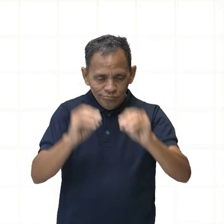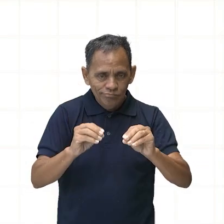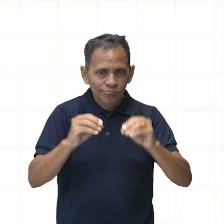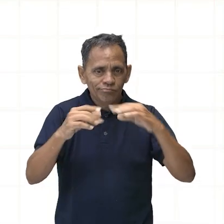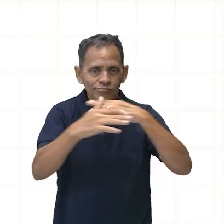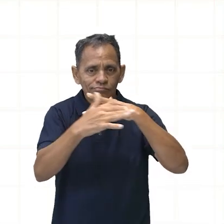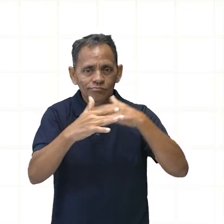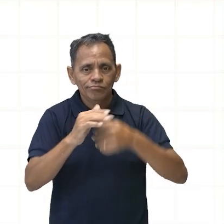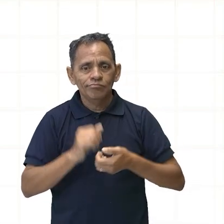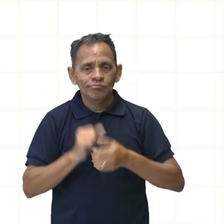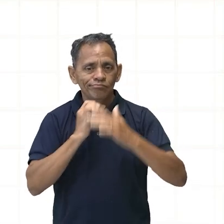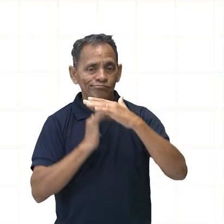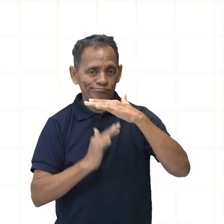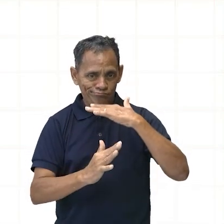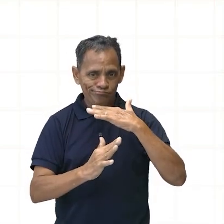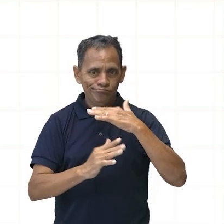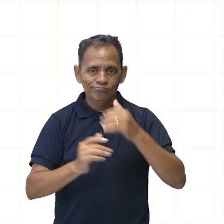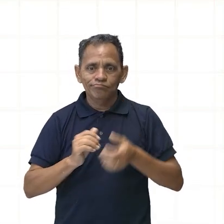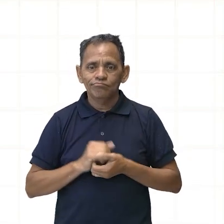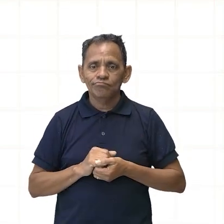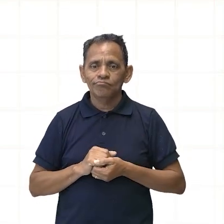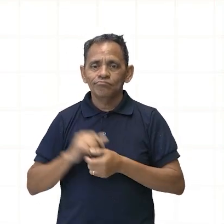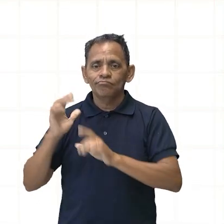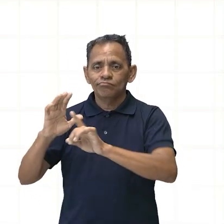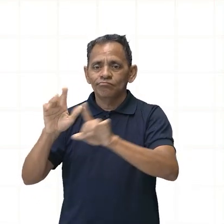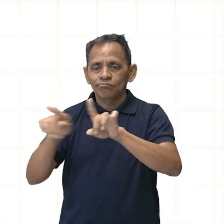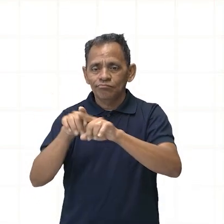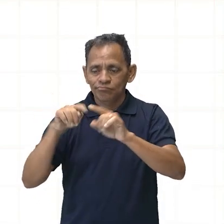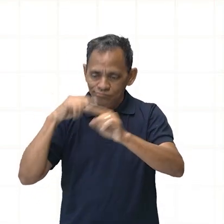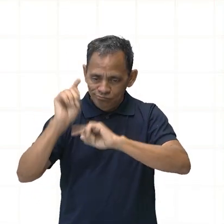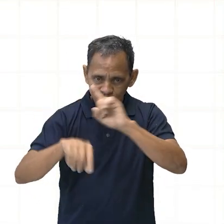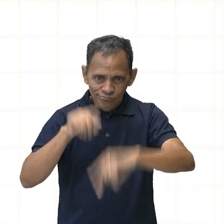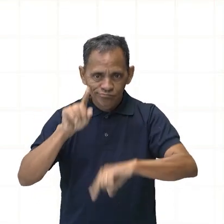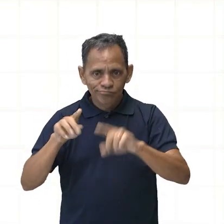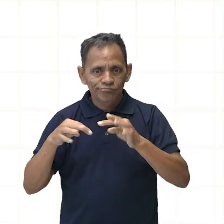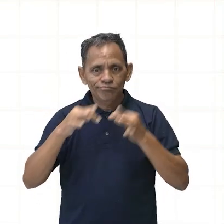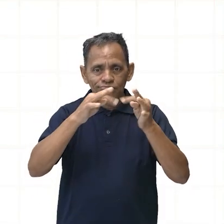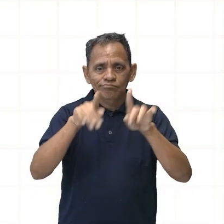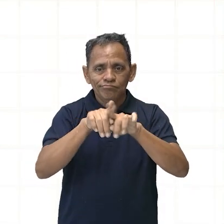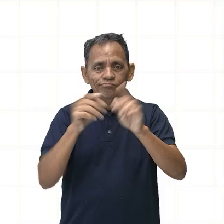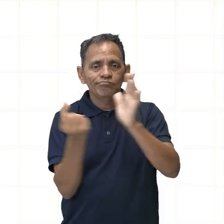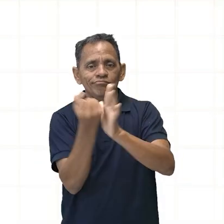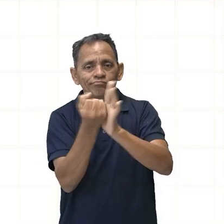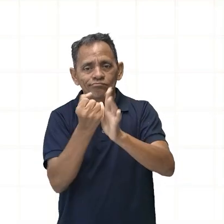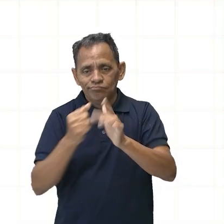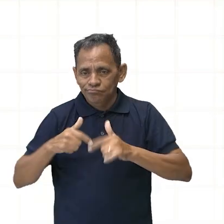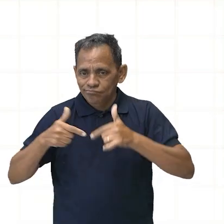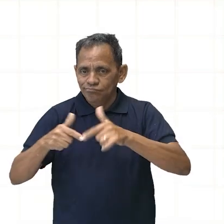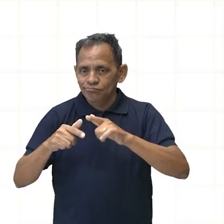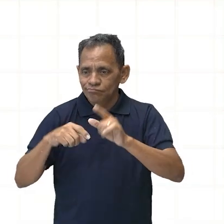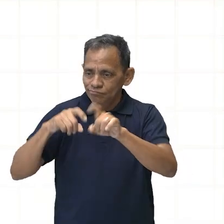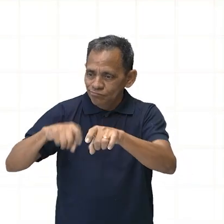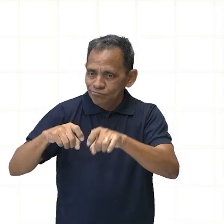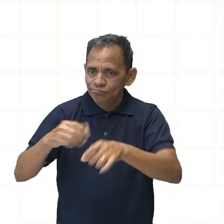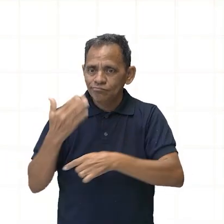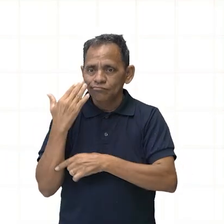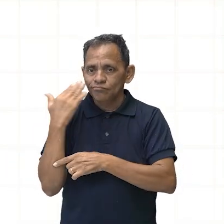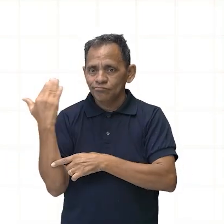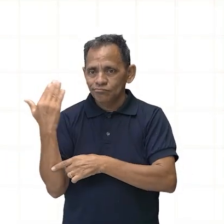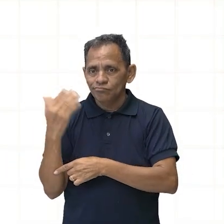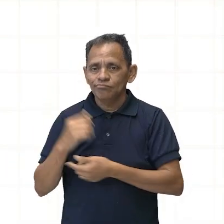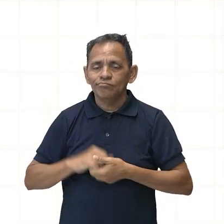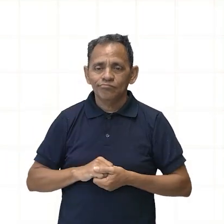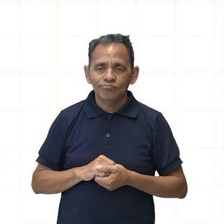migração campo e cidade, né, foi provocada ali pelos avanços tecnológicos que marcaram atividades rurais. Olha aqui uma máquina